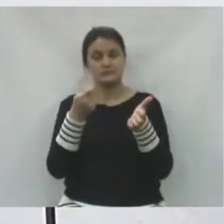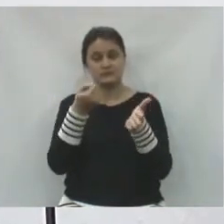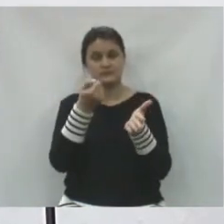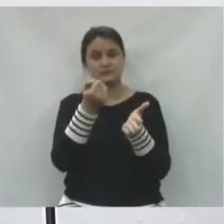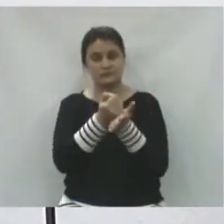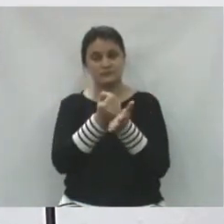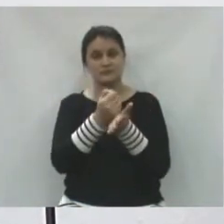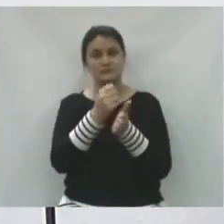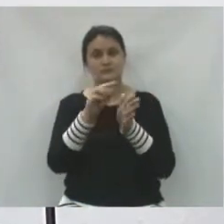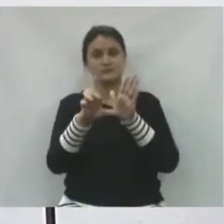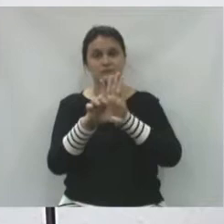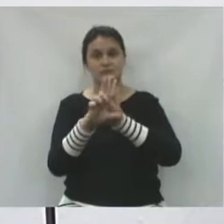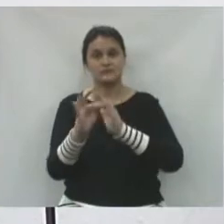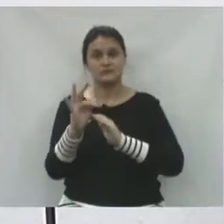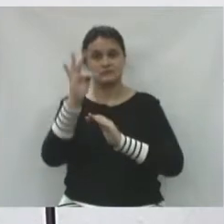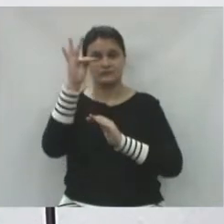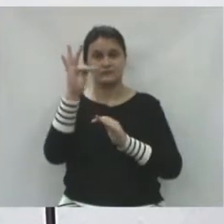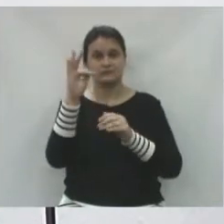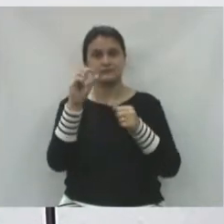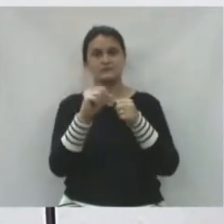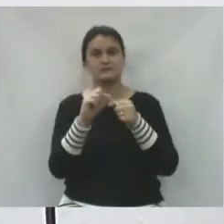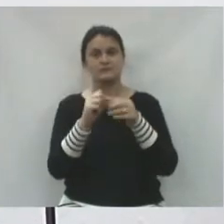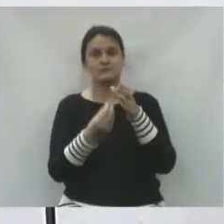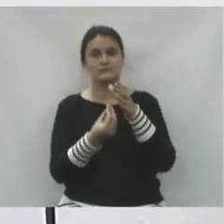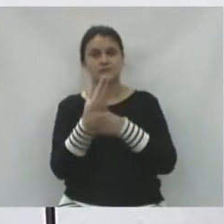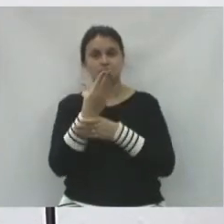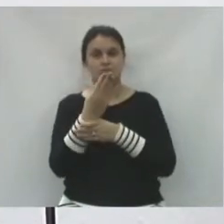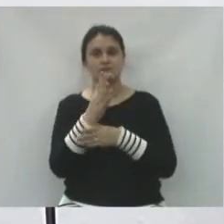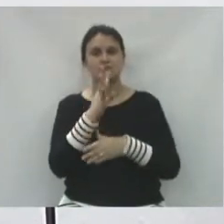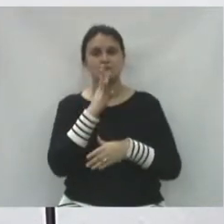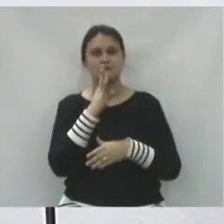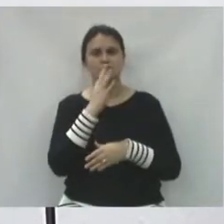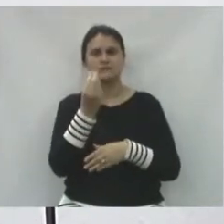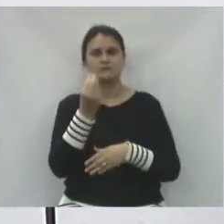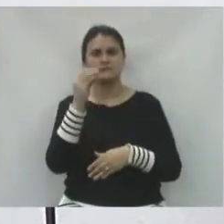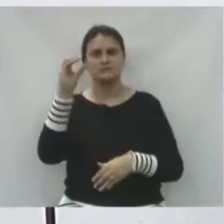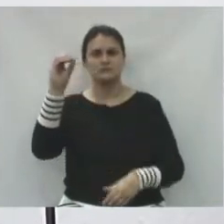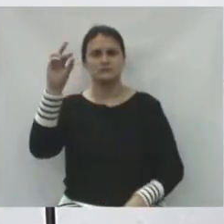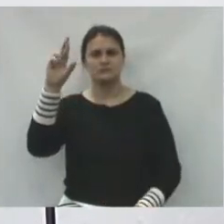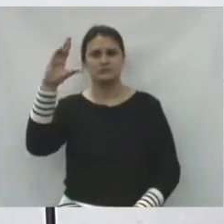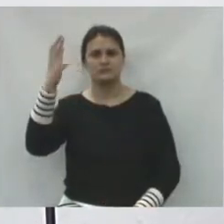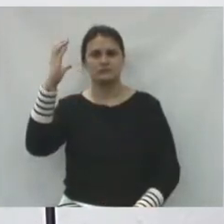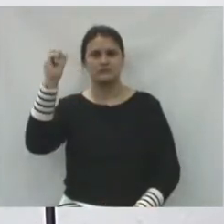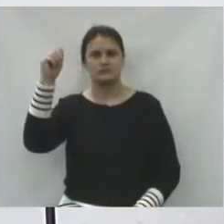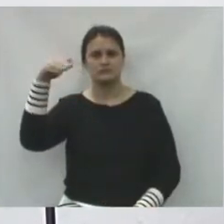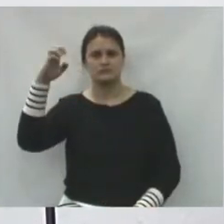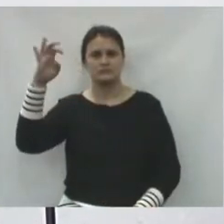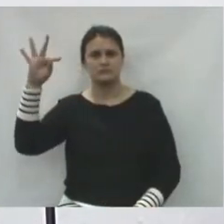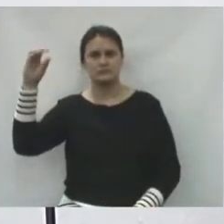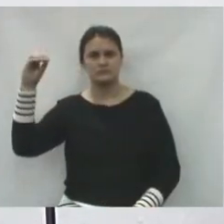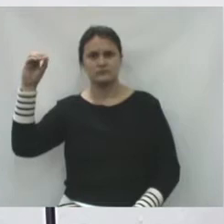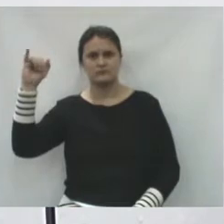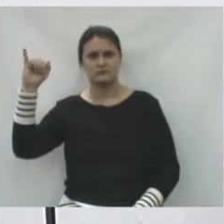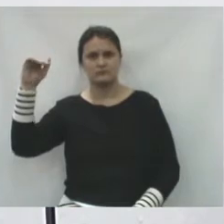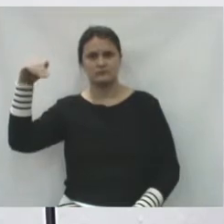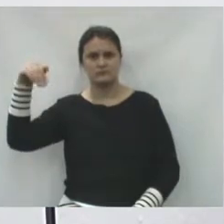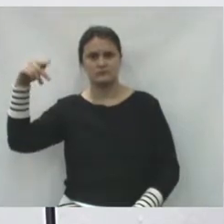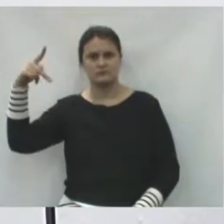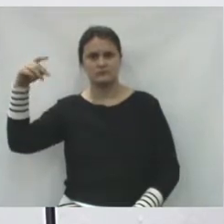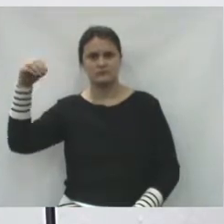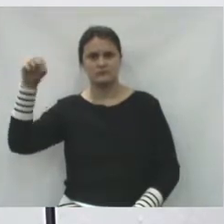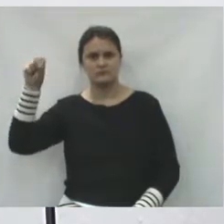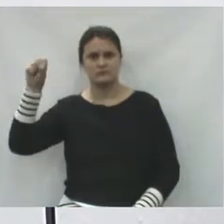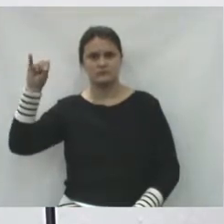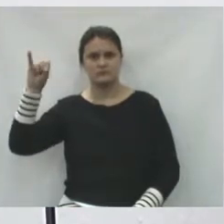no Legislativo Federal a implementação do instrumento conhecido como orçamento impositivo. Com